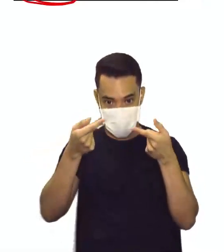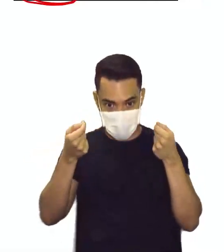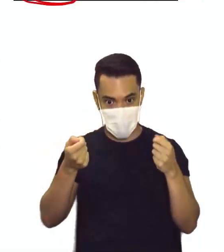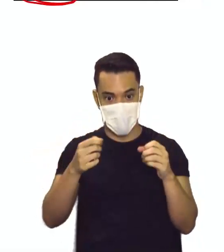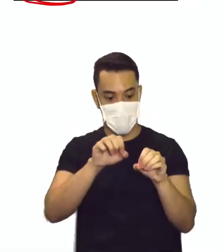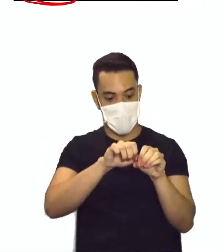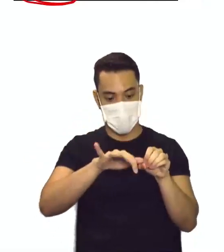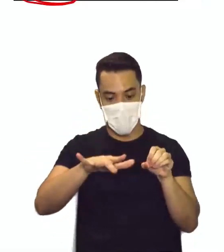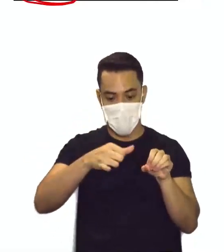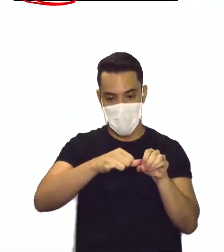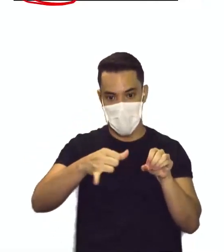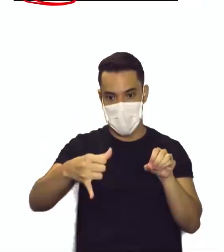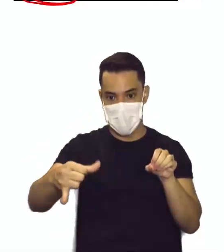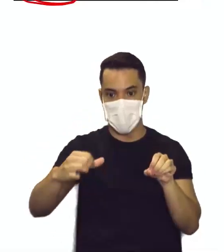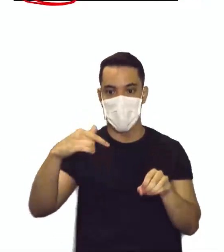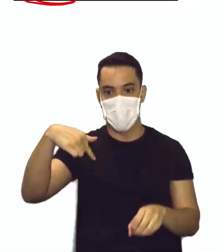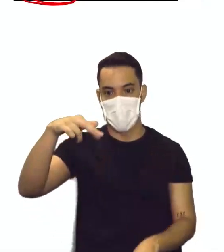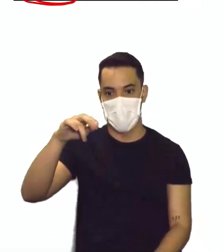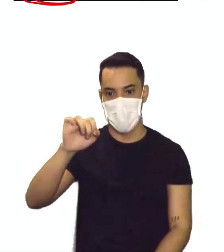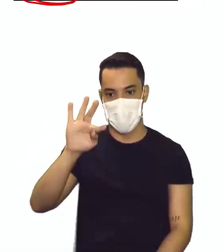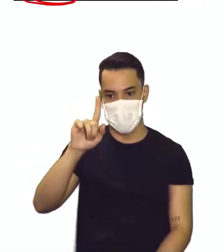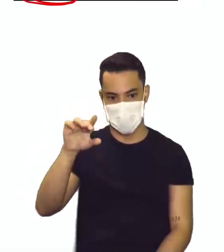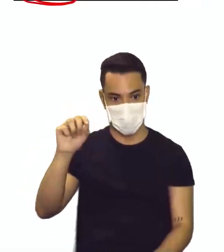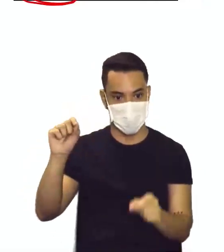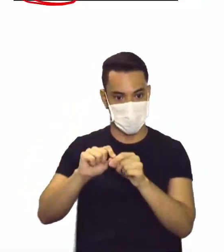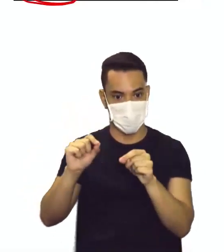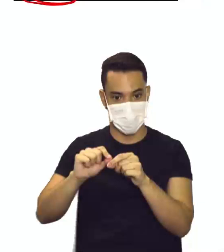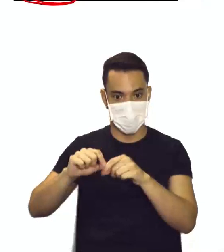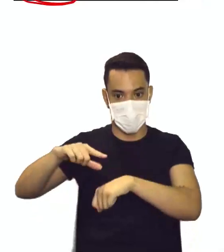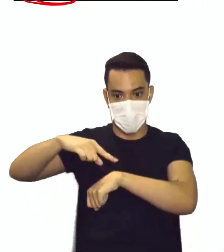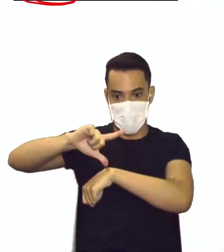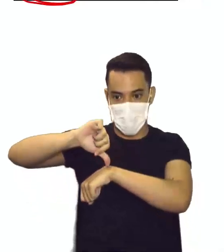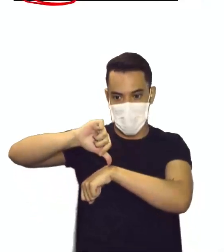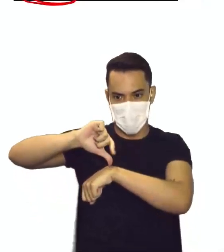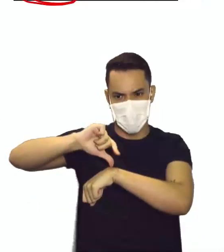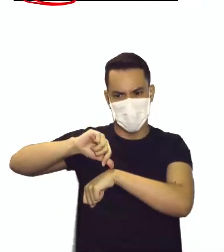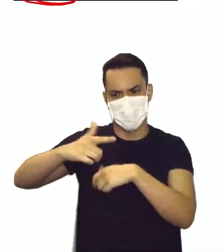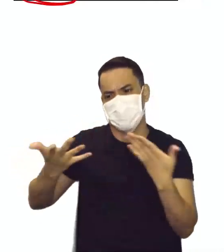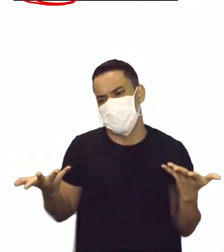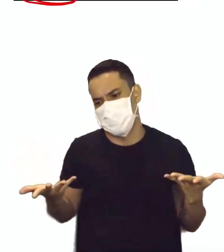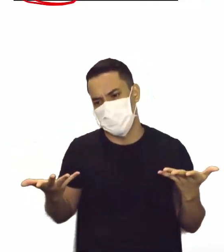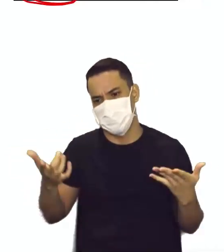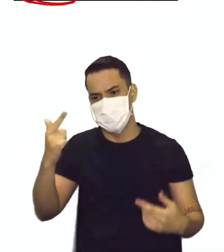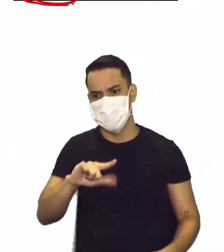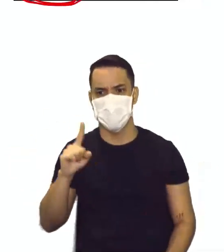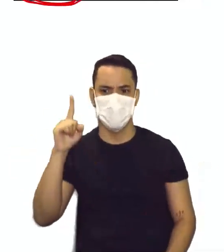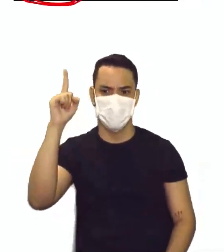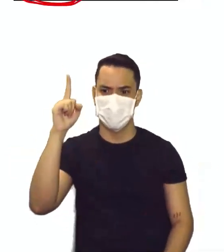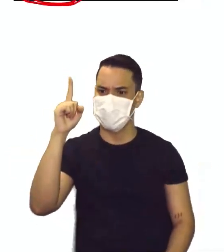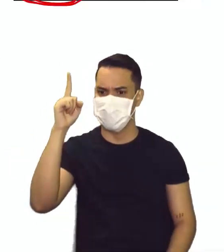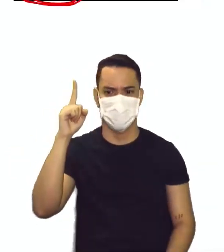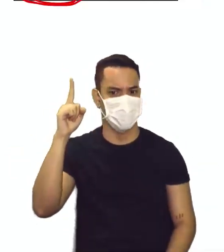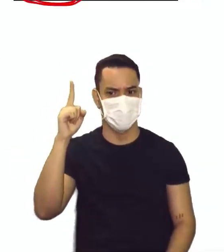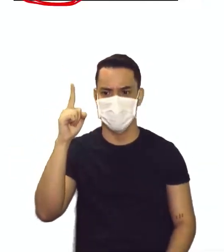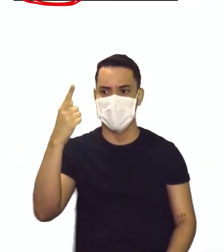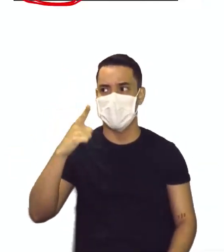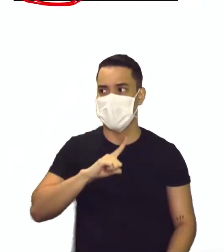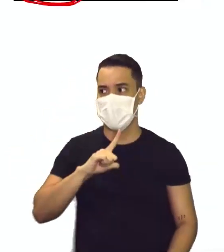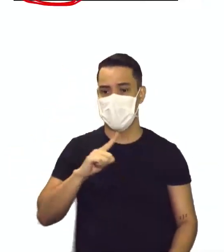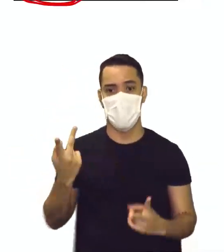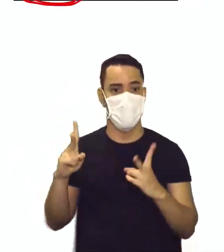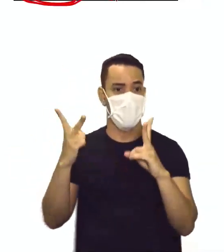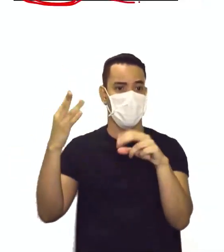o quartzo é muito utilizado na fabricação de relógios. Pessoal, vamos aqui novamente. O quartzo, ele tem um valor